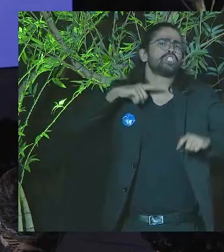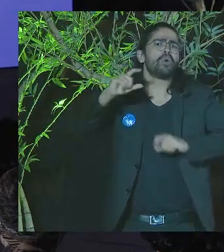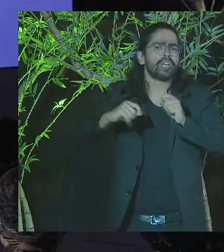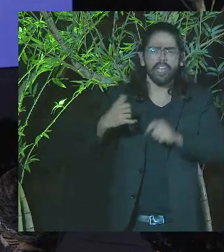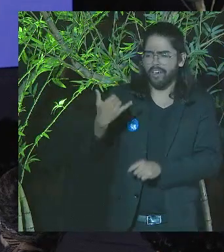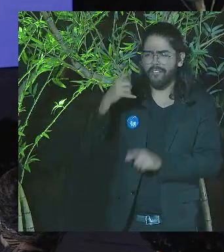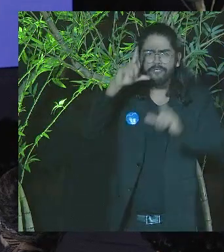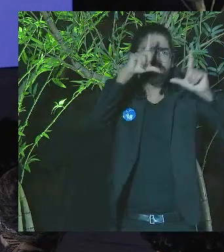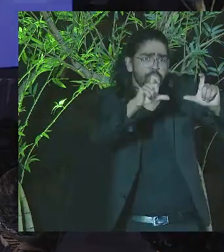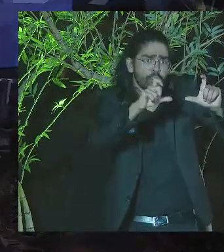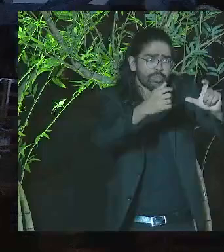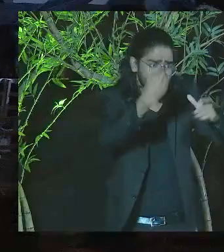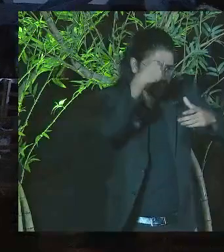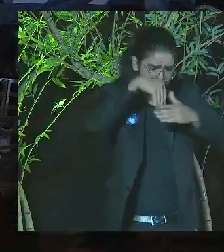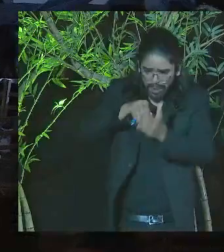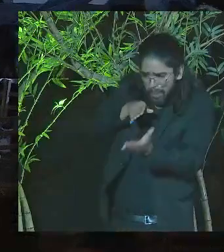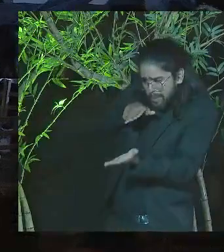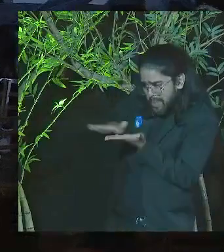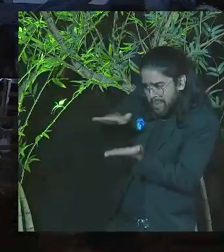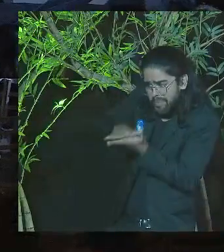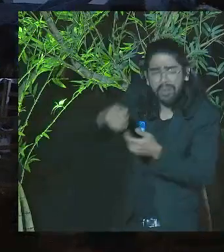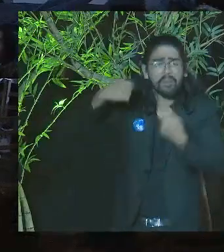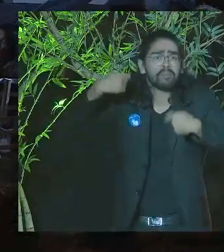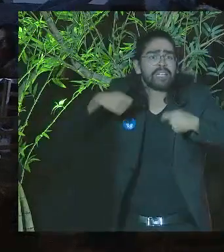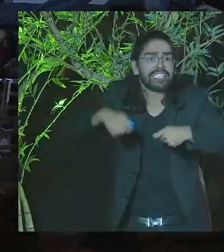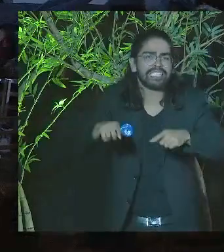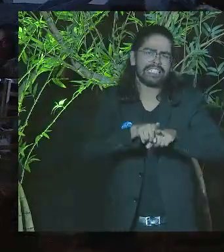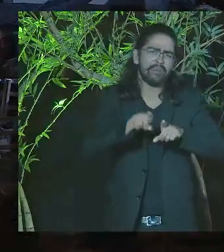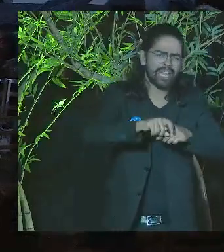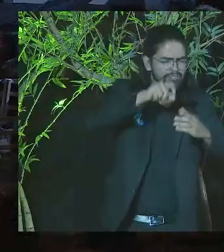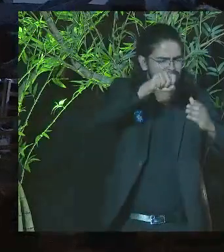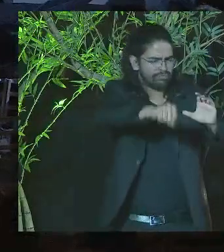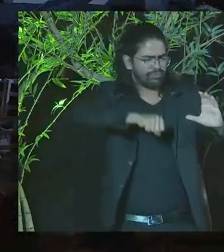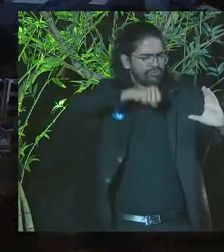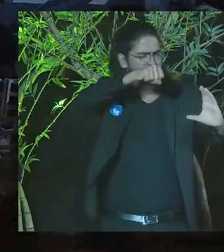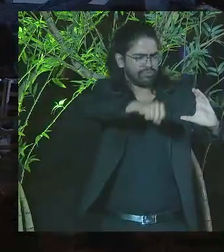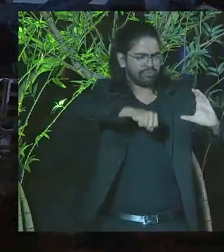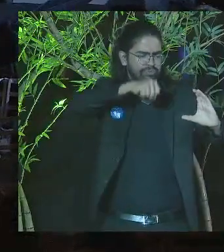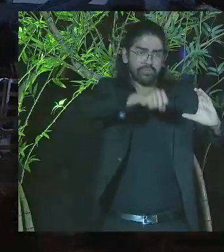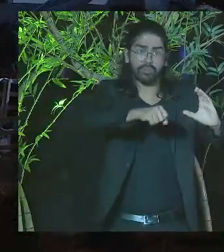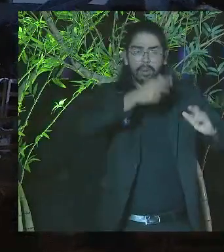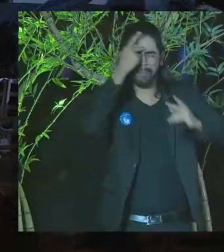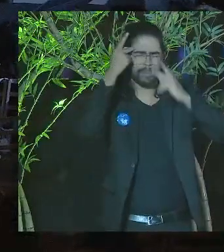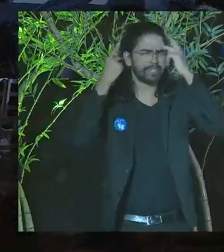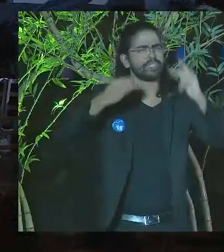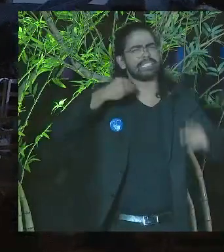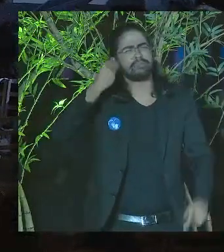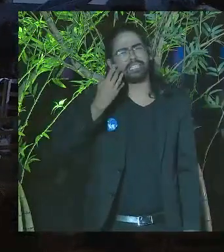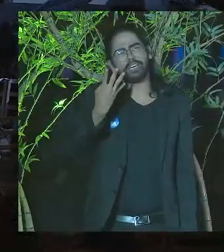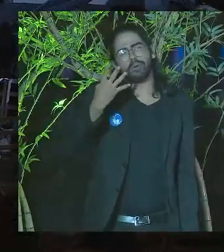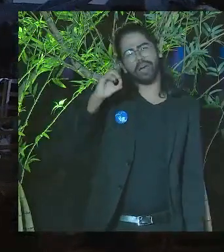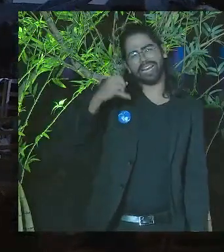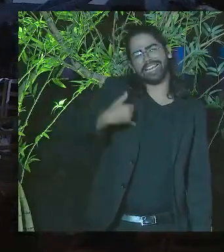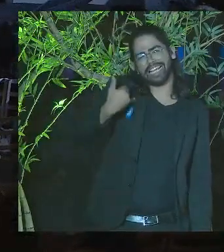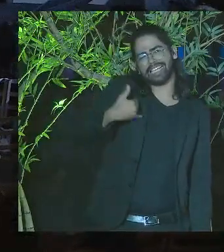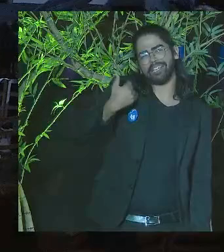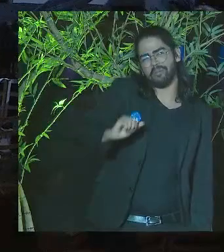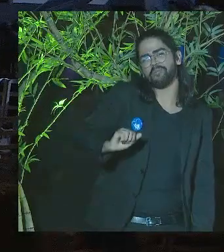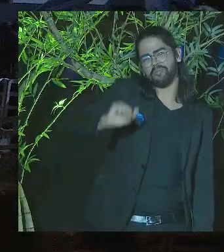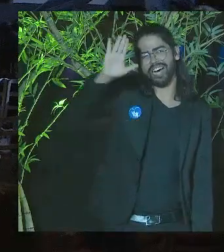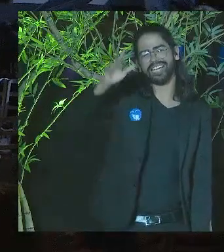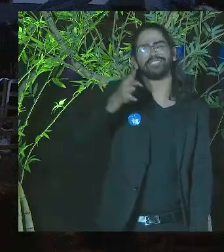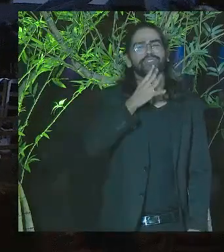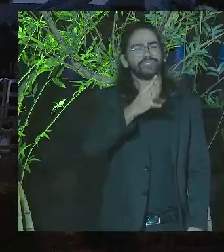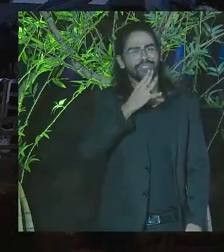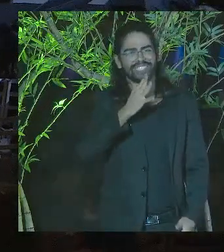verbo revelar, que fazia rebobinar. Tem algumas coisas que só quem tem mais aí de 40 anos assim, vai